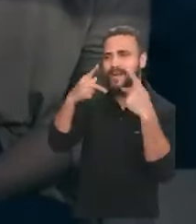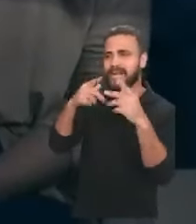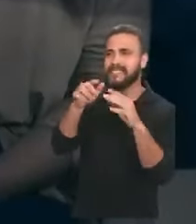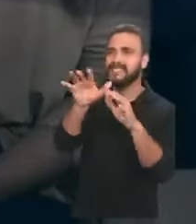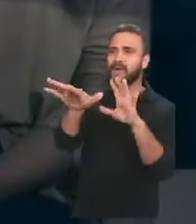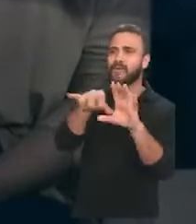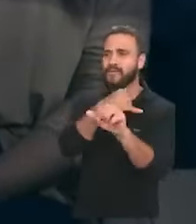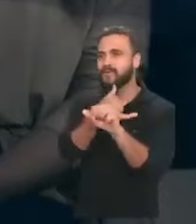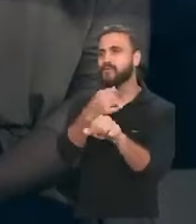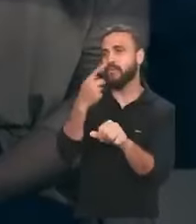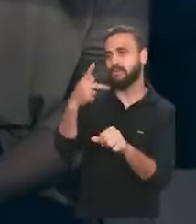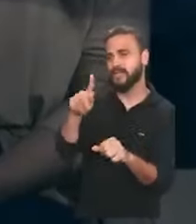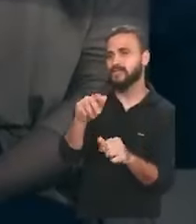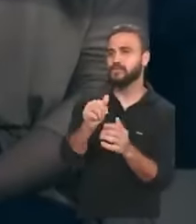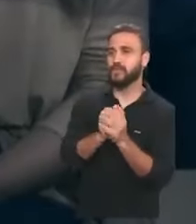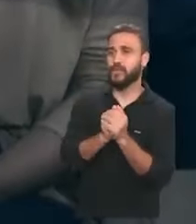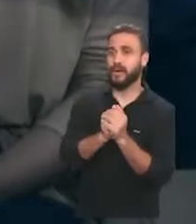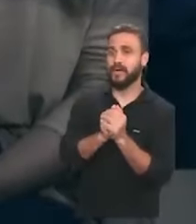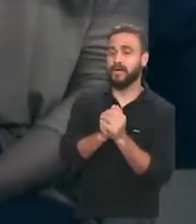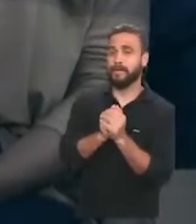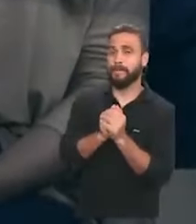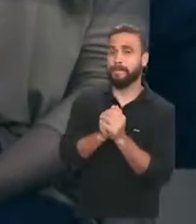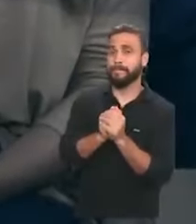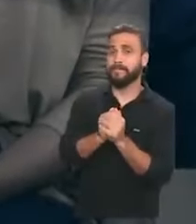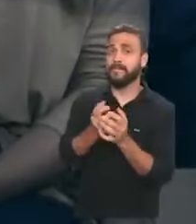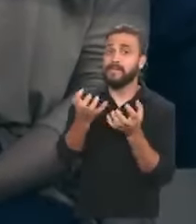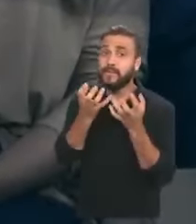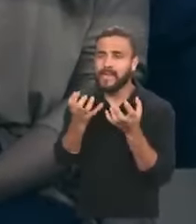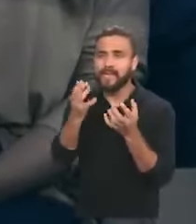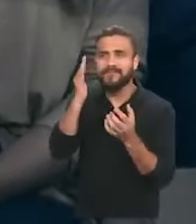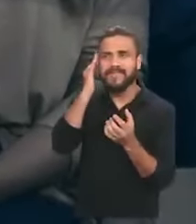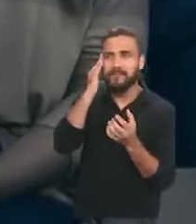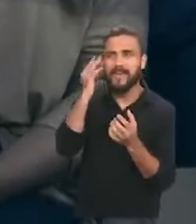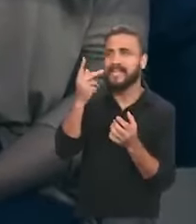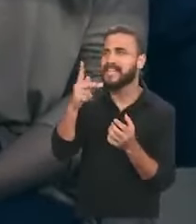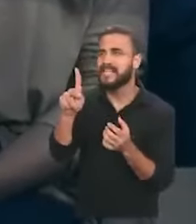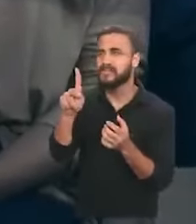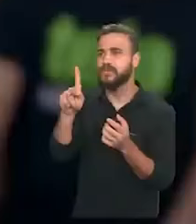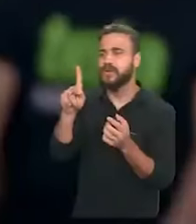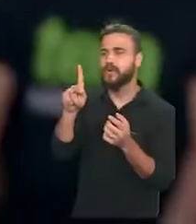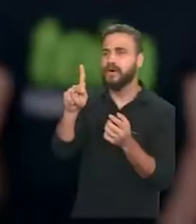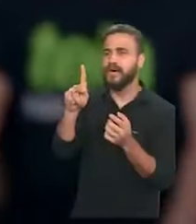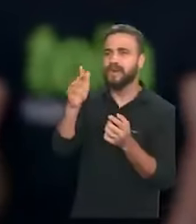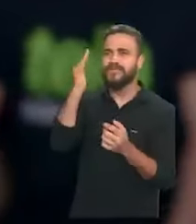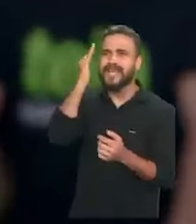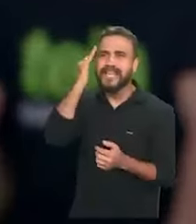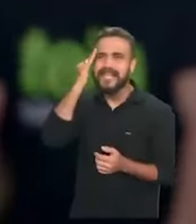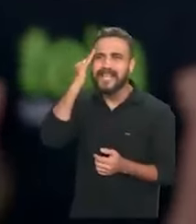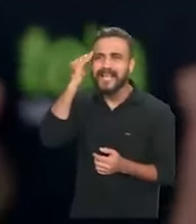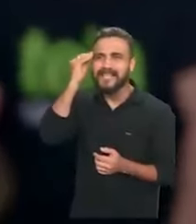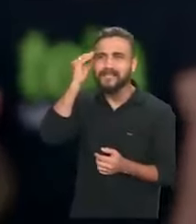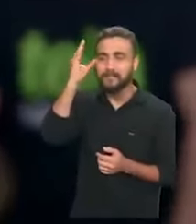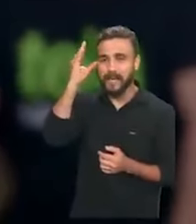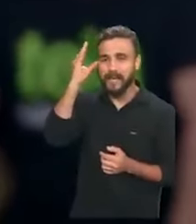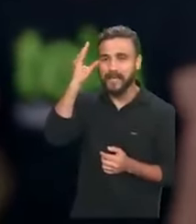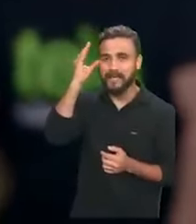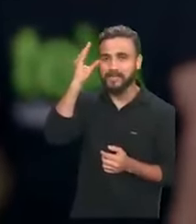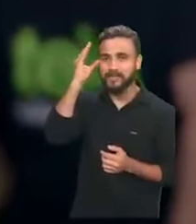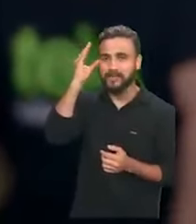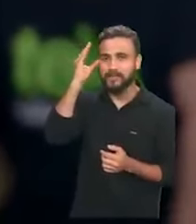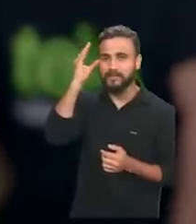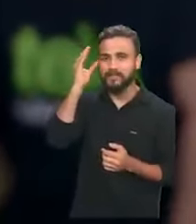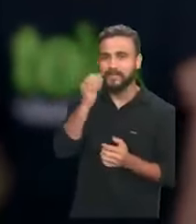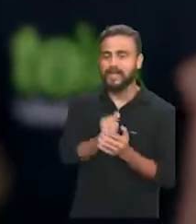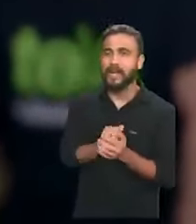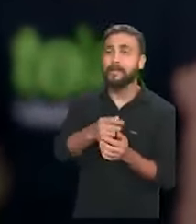esse diferente na tua visão o que você poderia passar pra gente né cristãos eu aceitei Jesus há pouco tempo 2